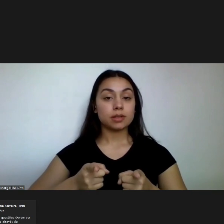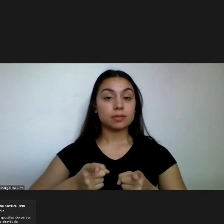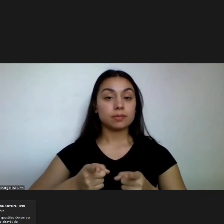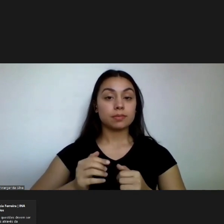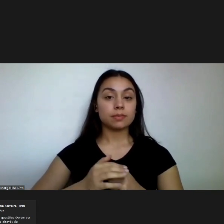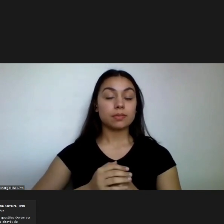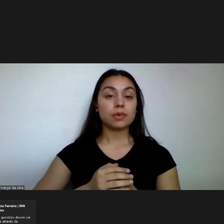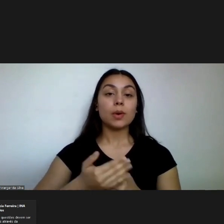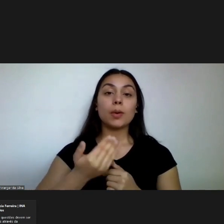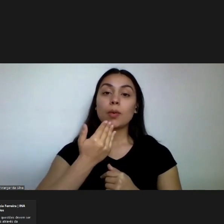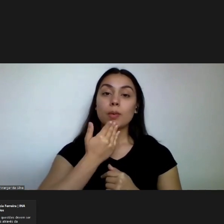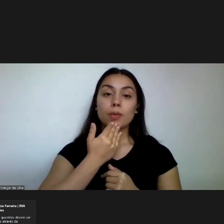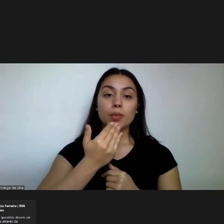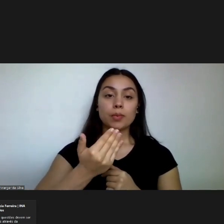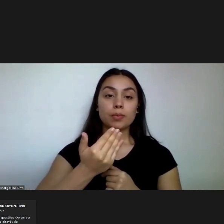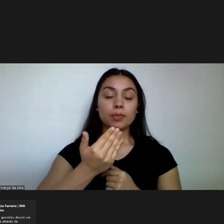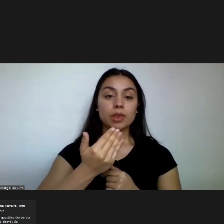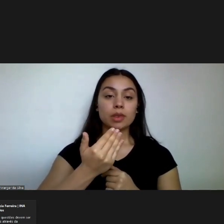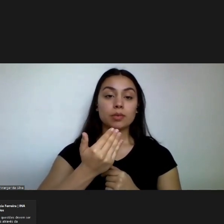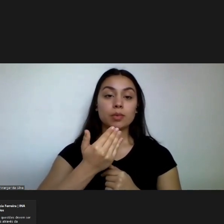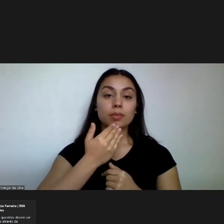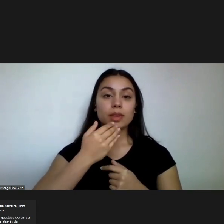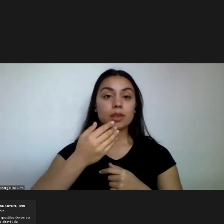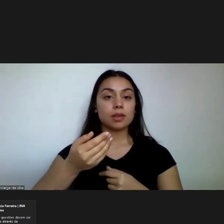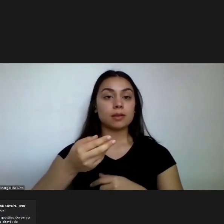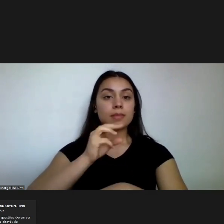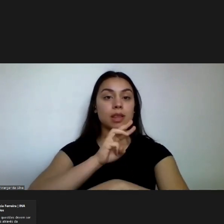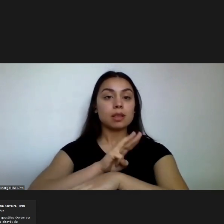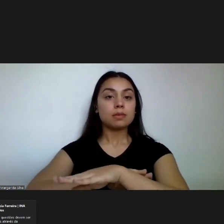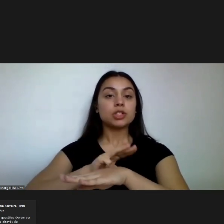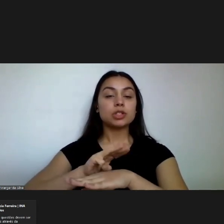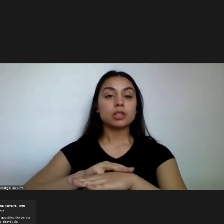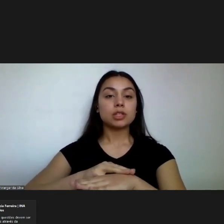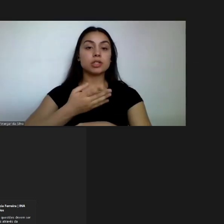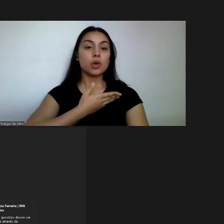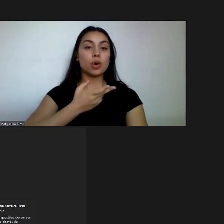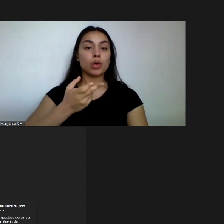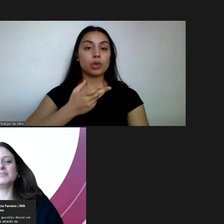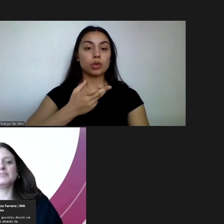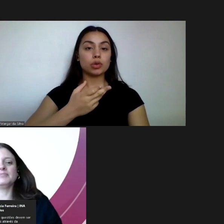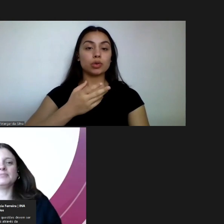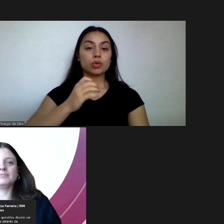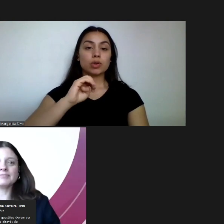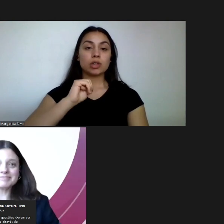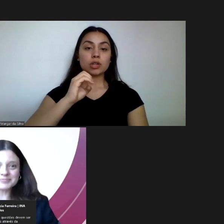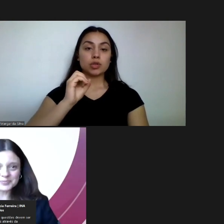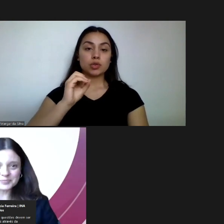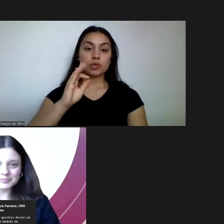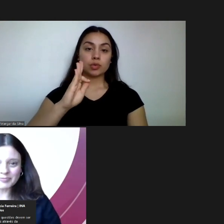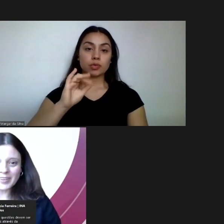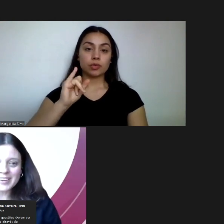vogal do Instituto Nacional de Administração do P, a doutora Sofia Crisóstomo.